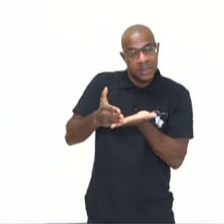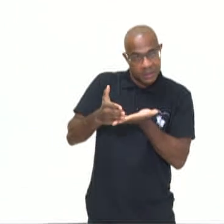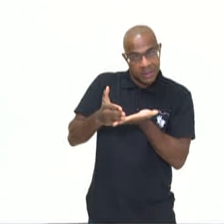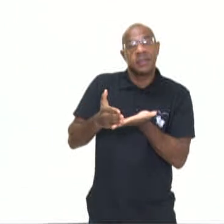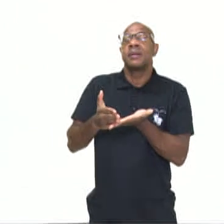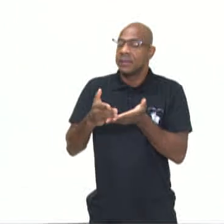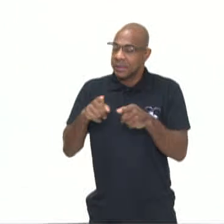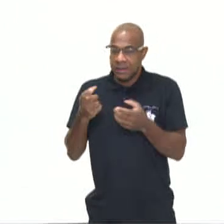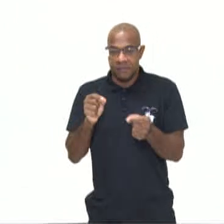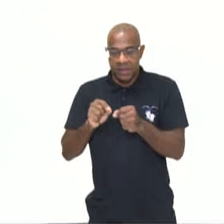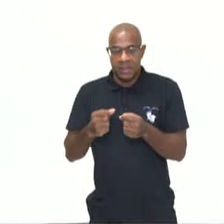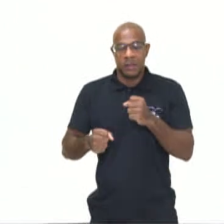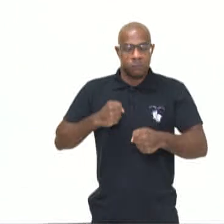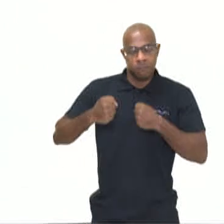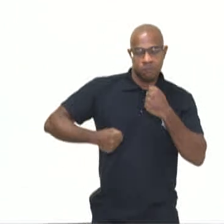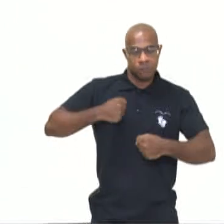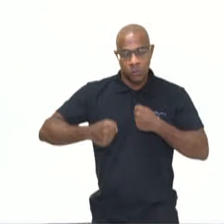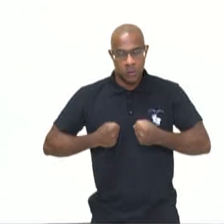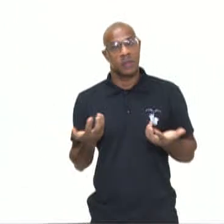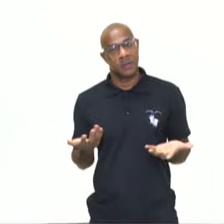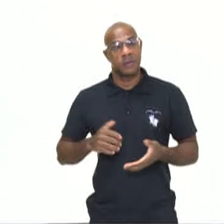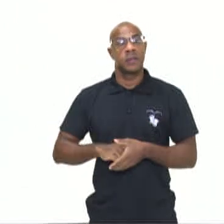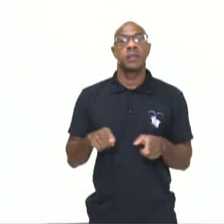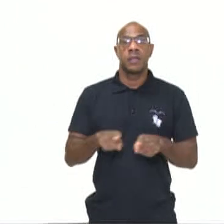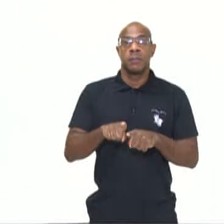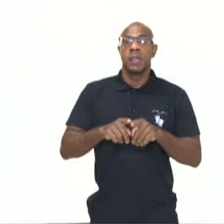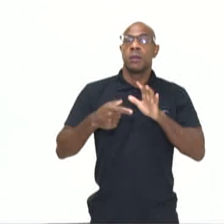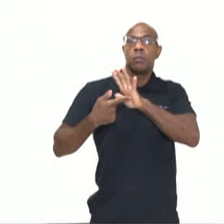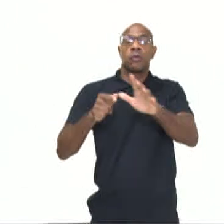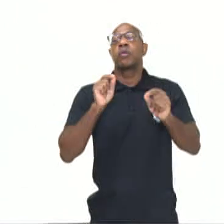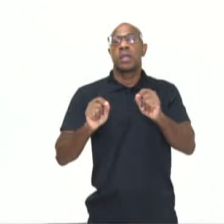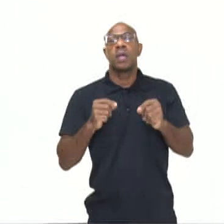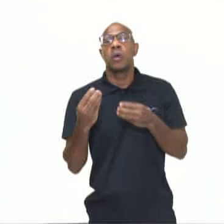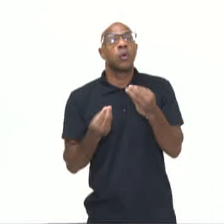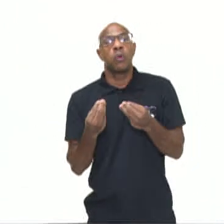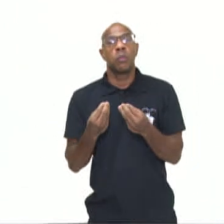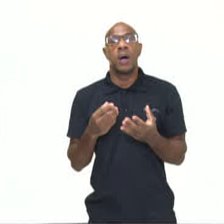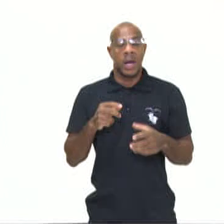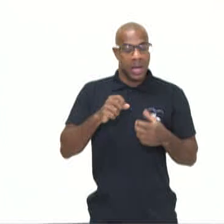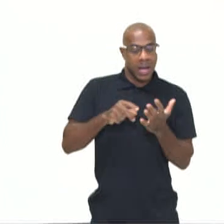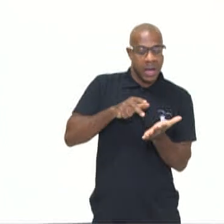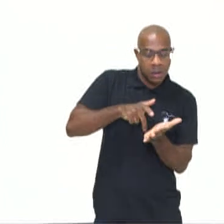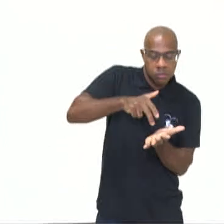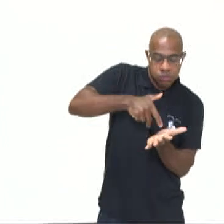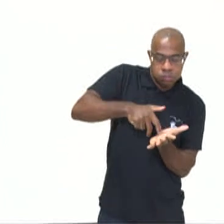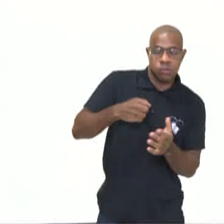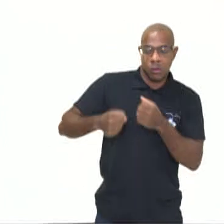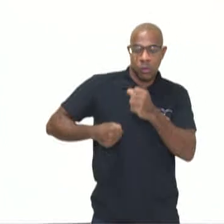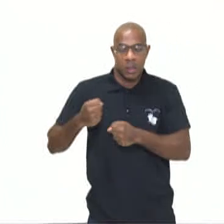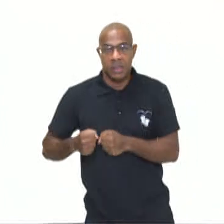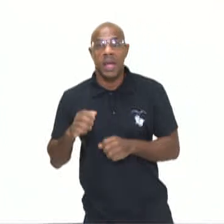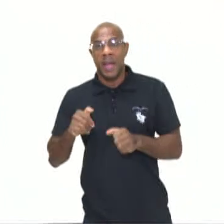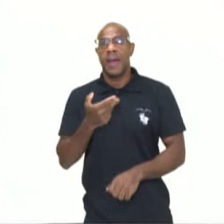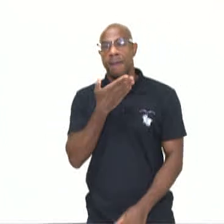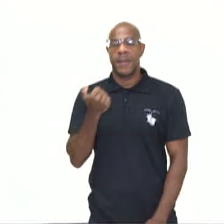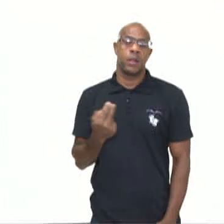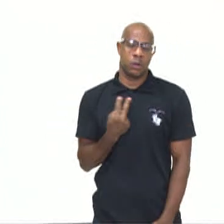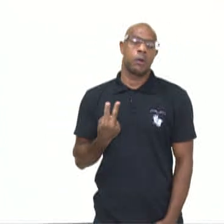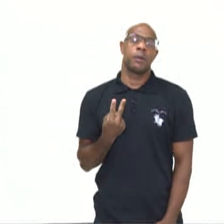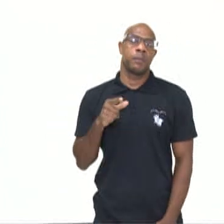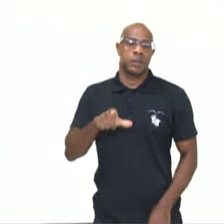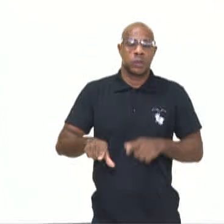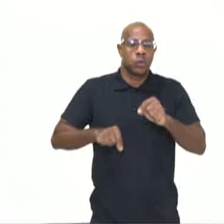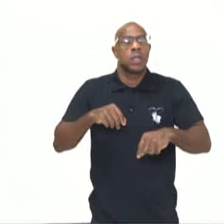fazer atividade física. O programa mostra também como identificar se a corrida ou a caminhada são as melhores opções